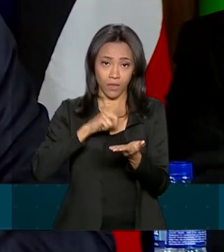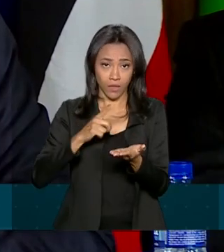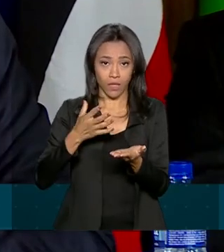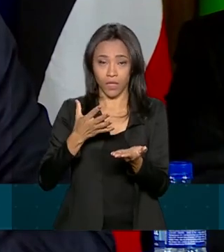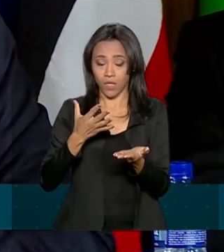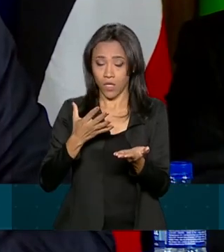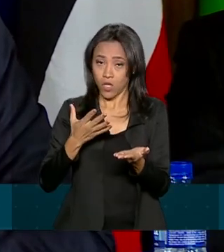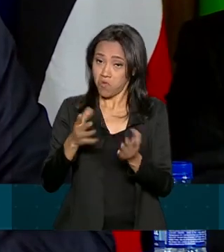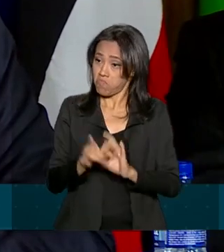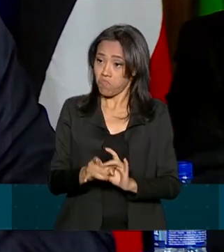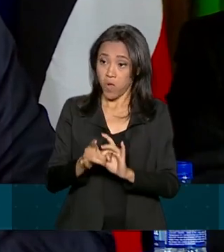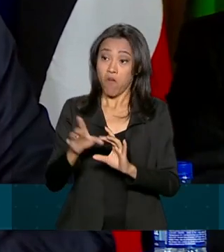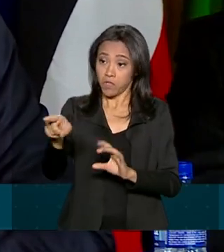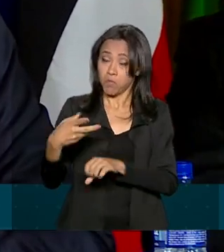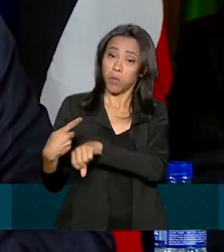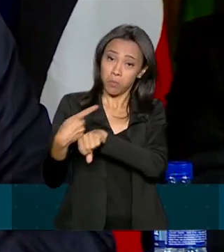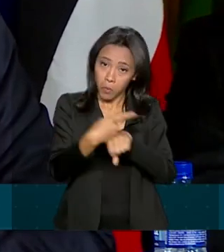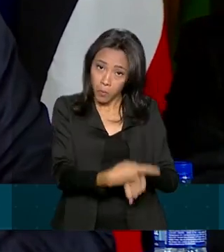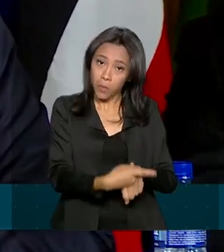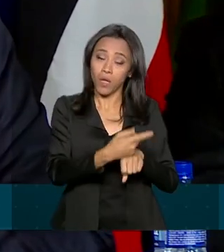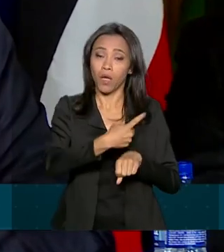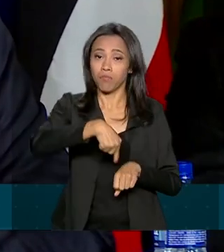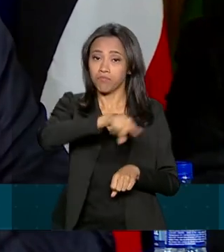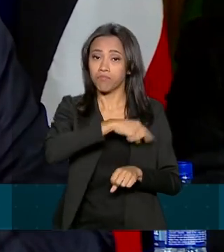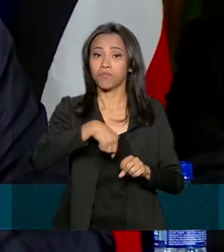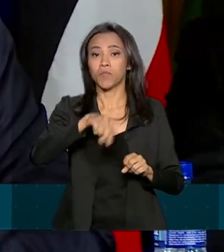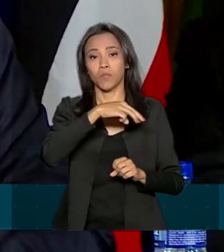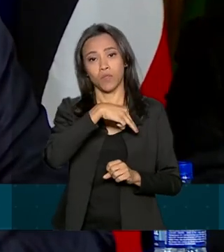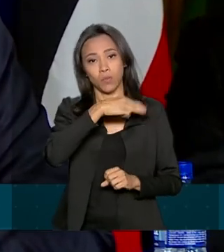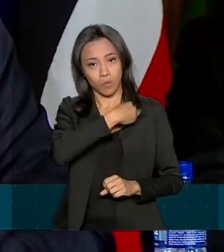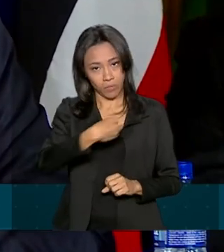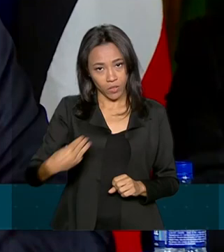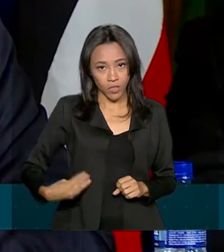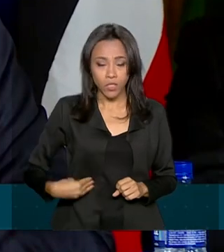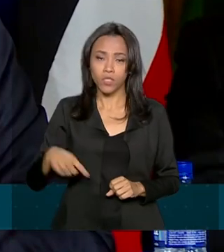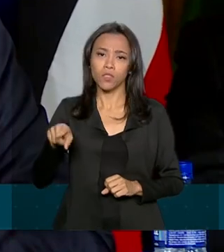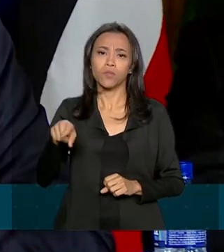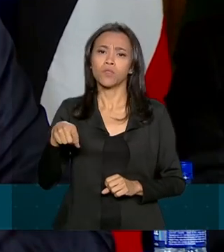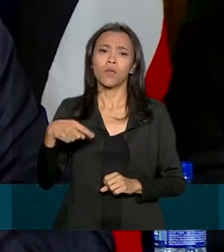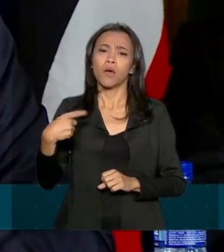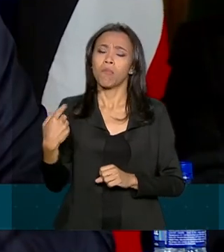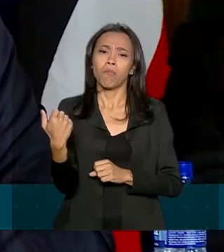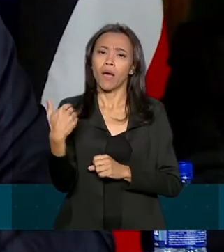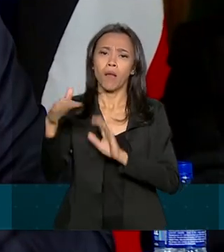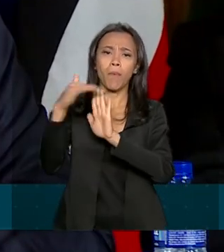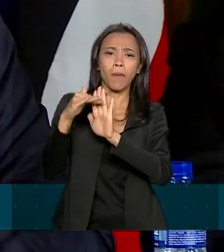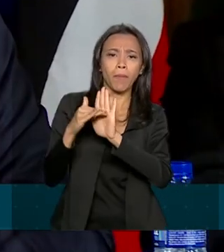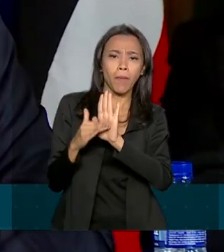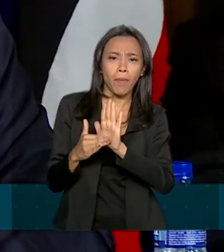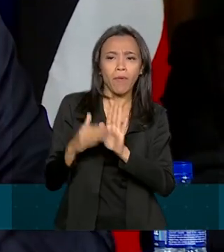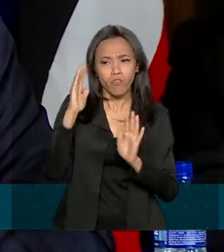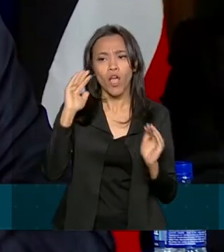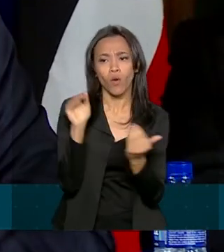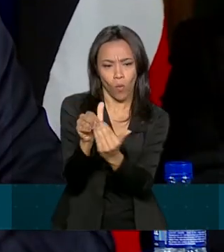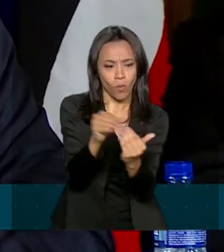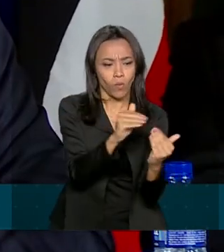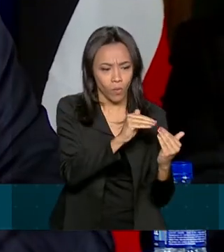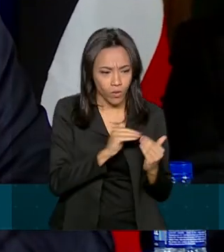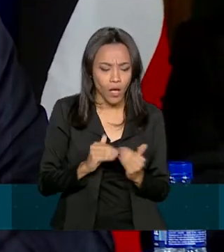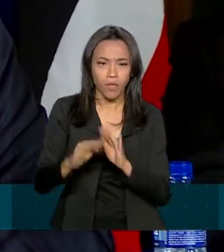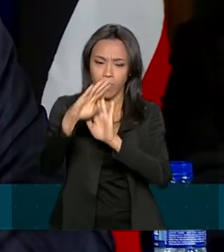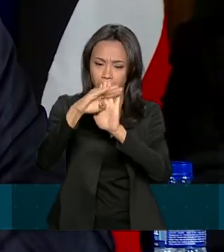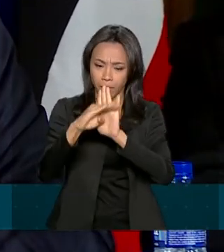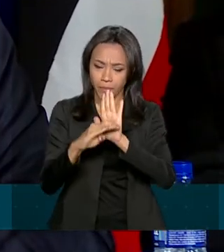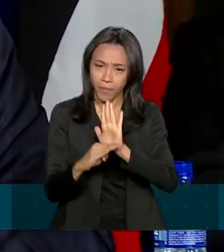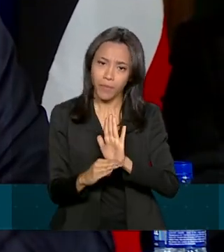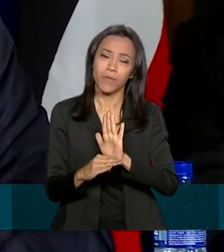à disposição dos senhores para externar a programação, que foi feita em comum acordo com muitos senhores também,